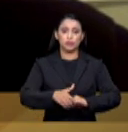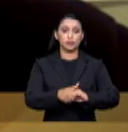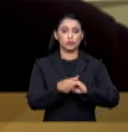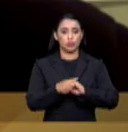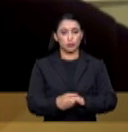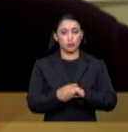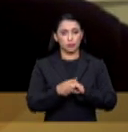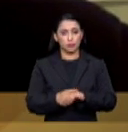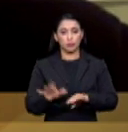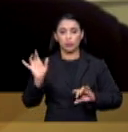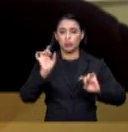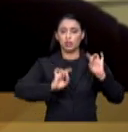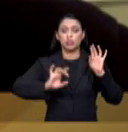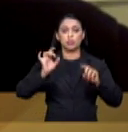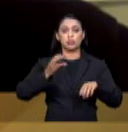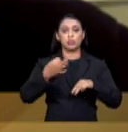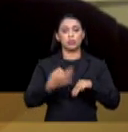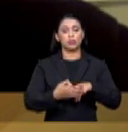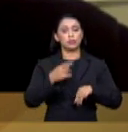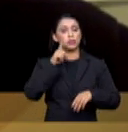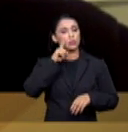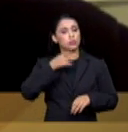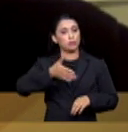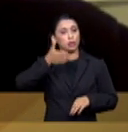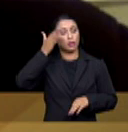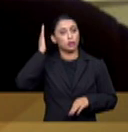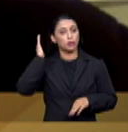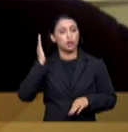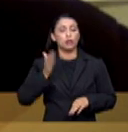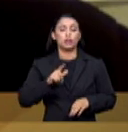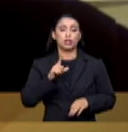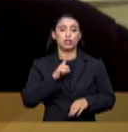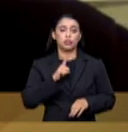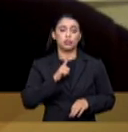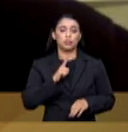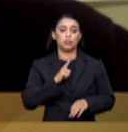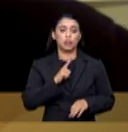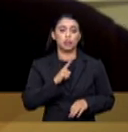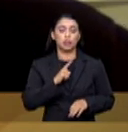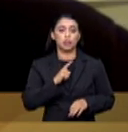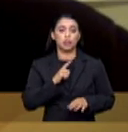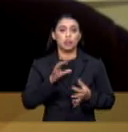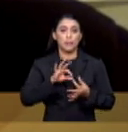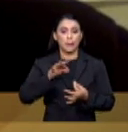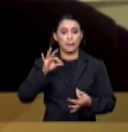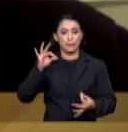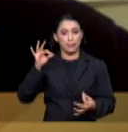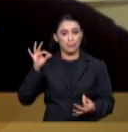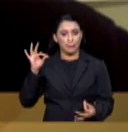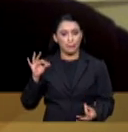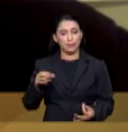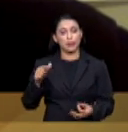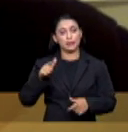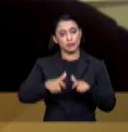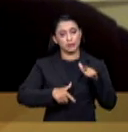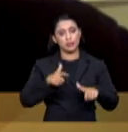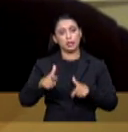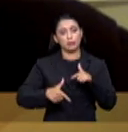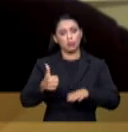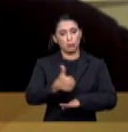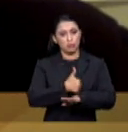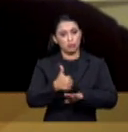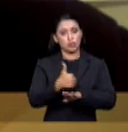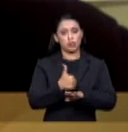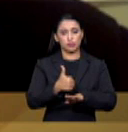cumprimentos, em especial ao ministro Marco Aurélio, decano desta corte, pela sua longa estadia neste tribunal e sua profícua